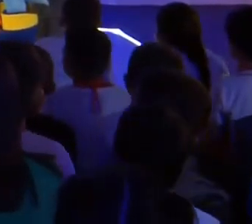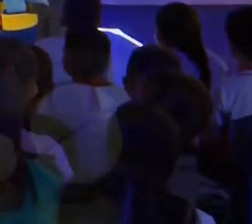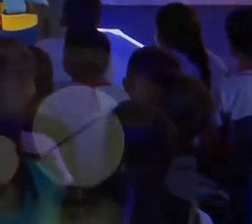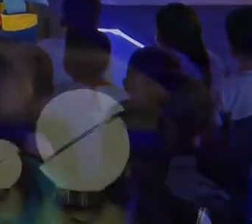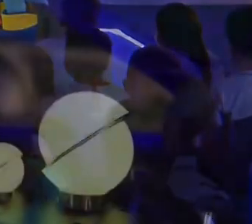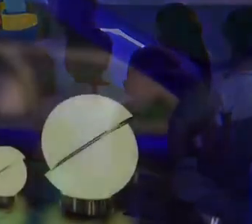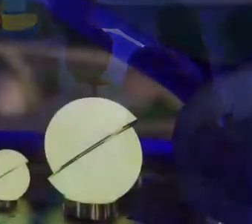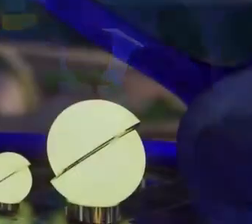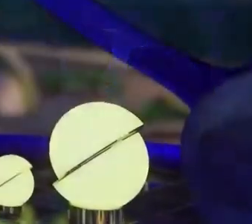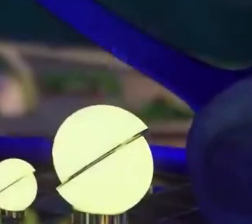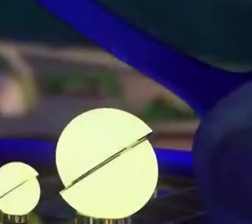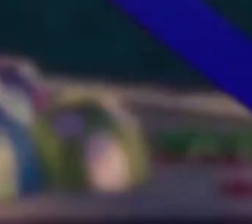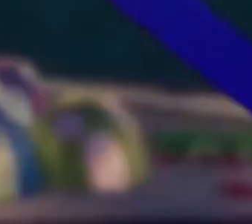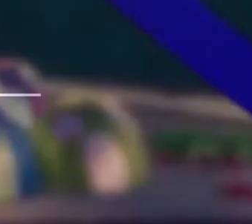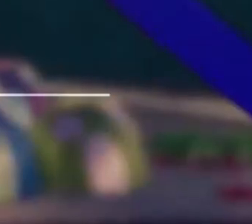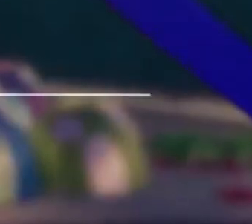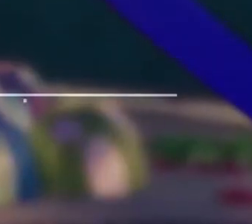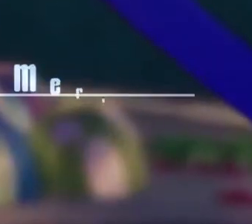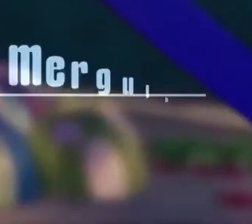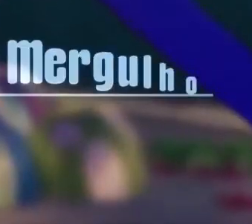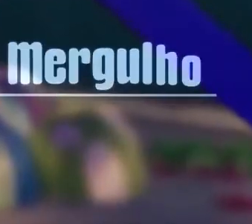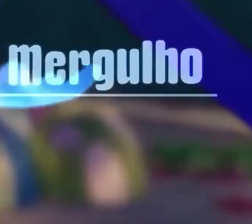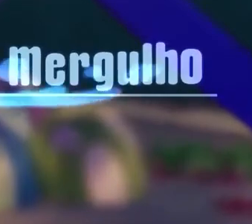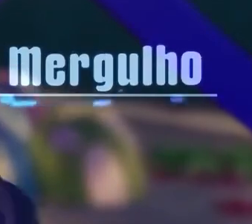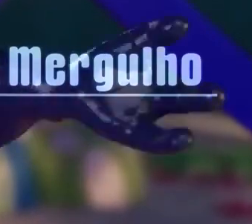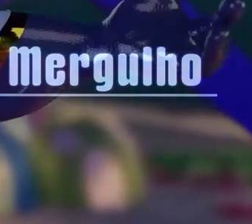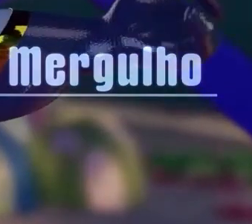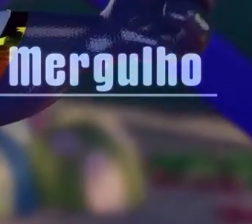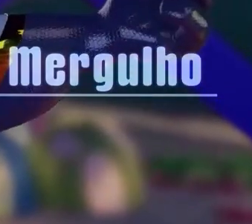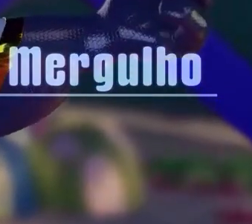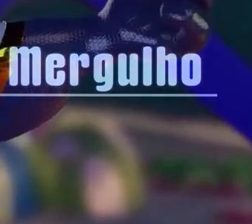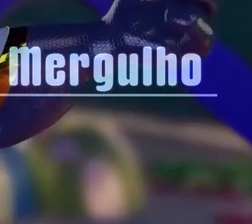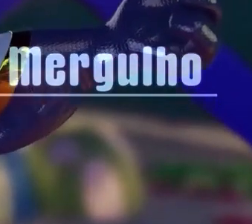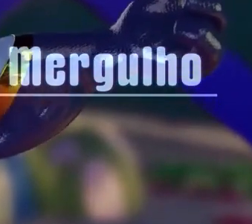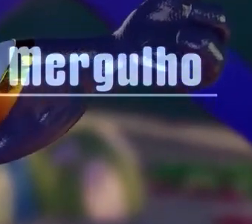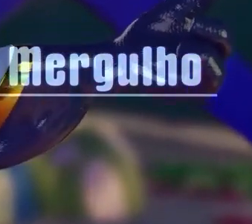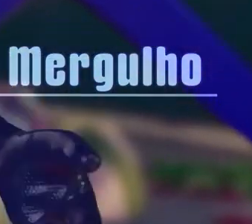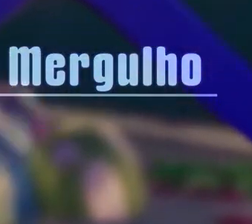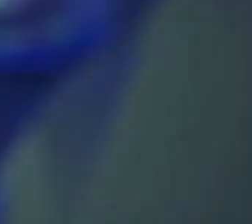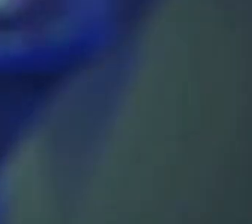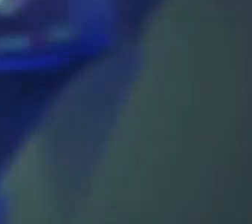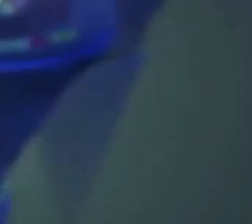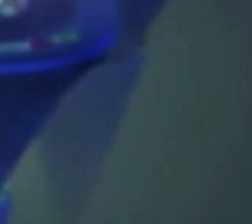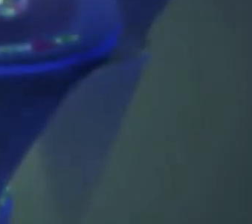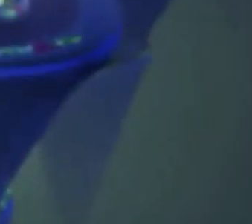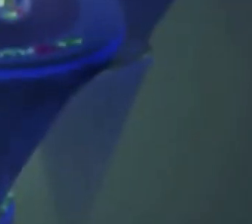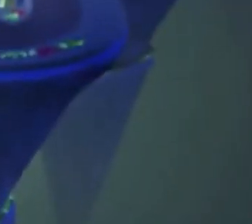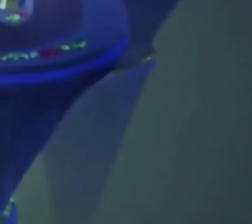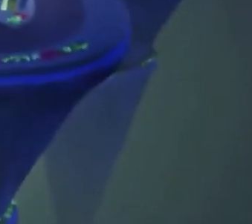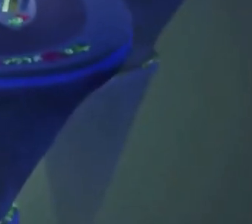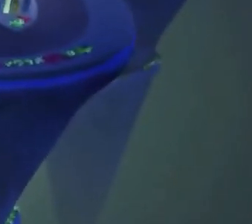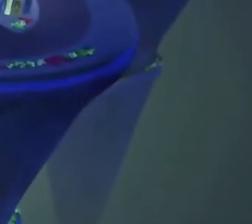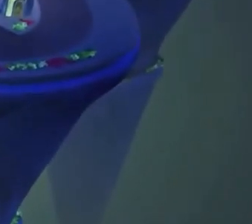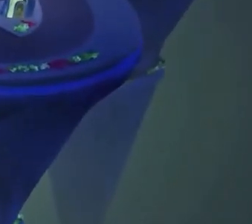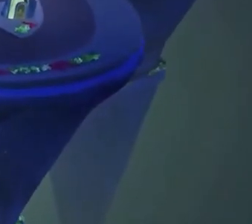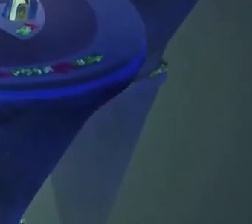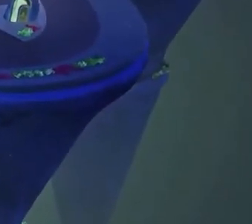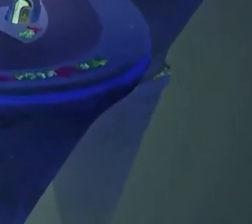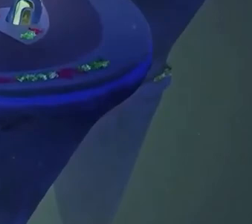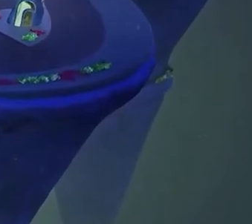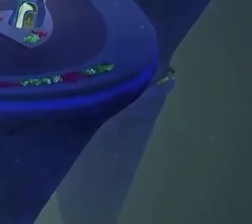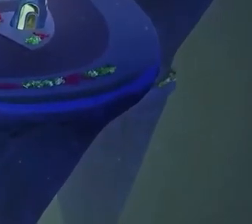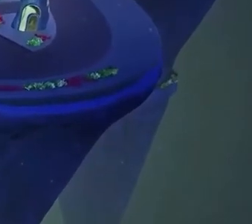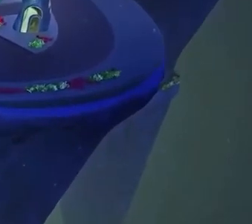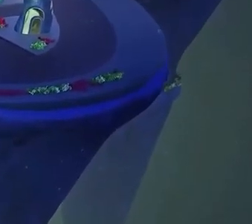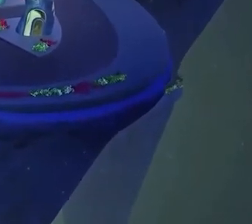Vamos lá. Olá, pessoal. Eu sou o Capitão Mergulho e hoje vou apresentar o Reino de Azulha para vocês. Azulha é um reino secreto